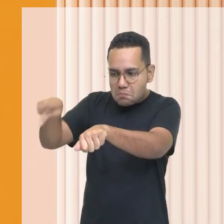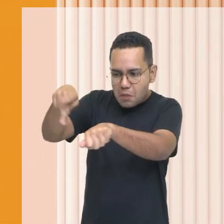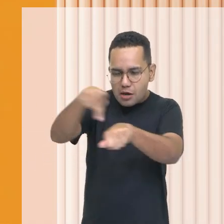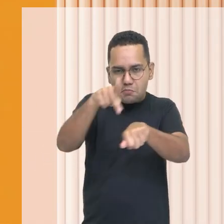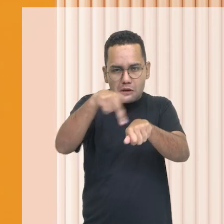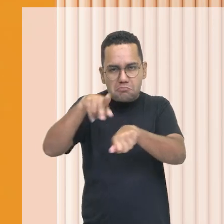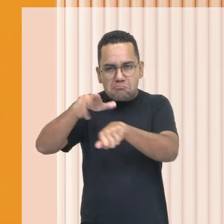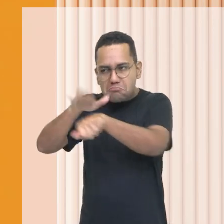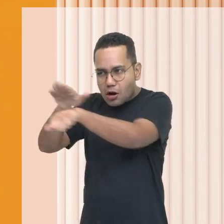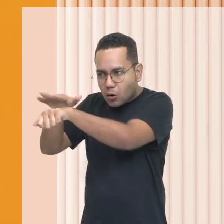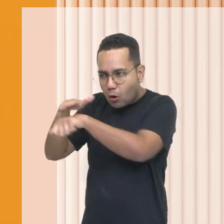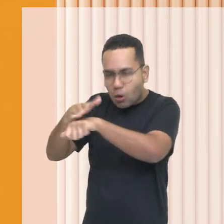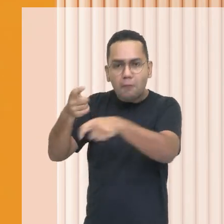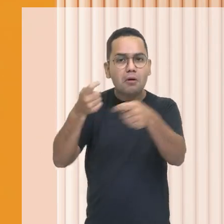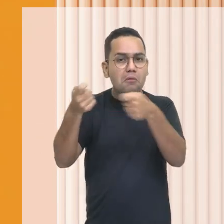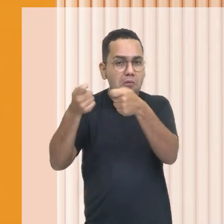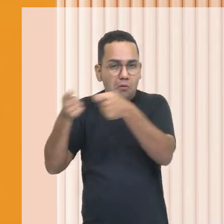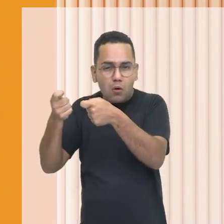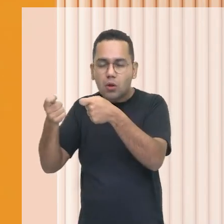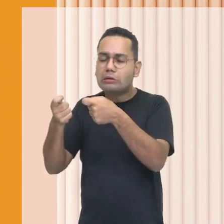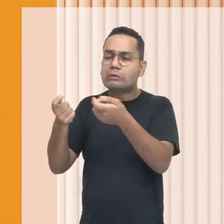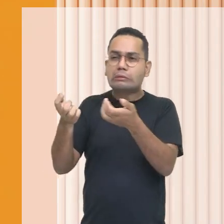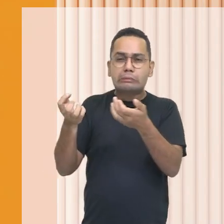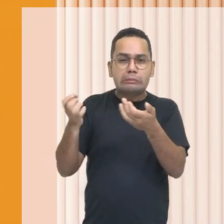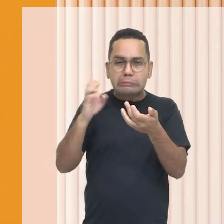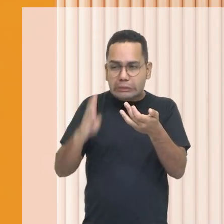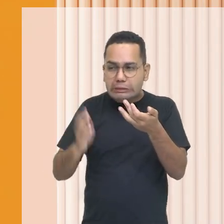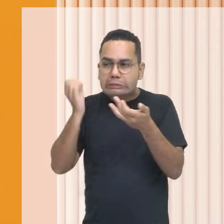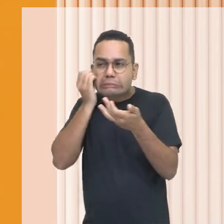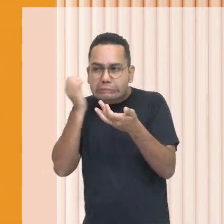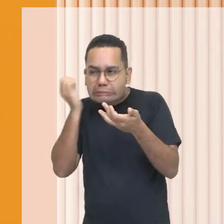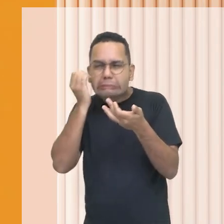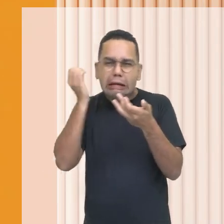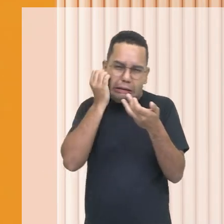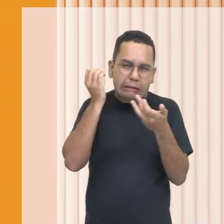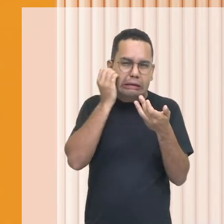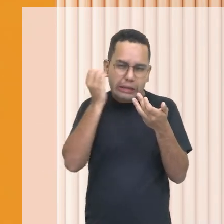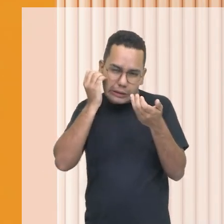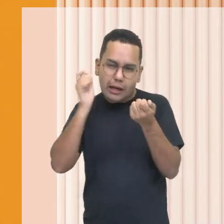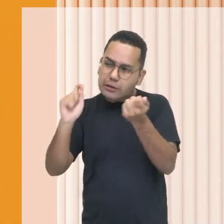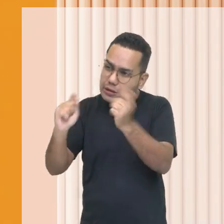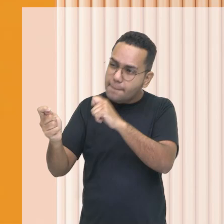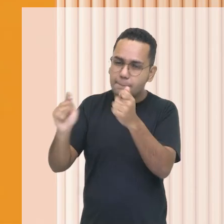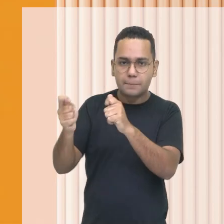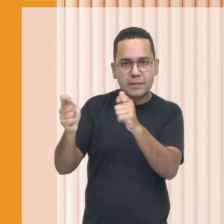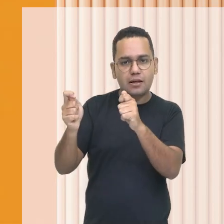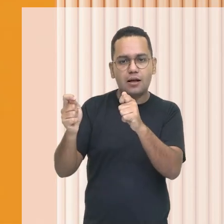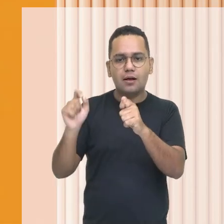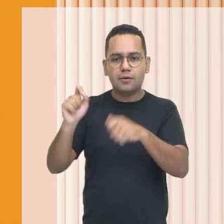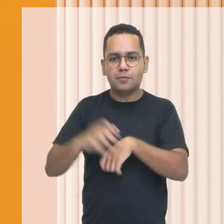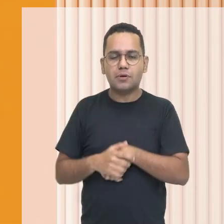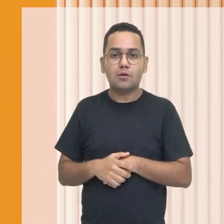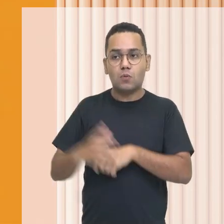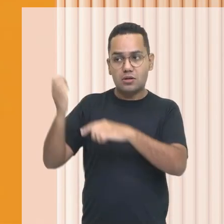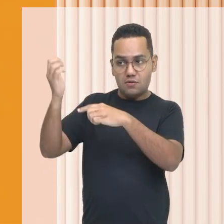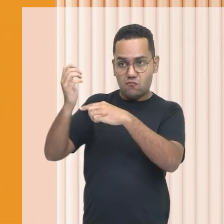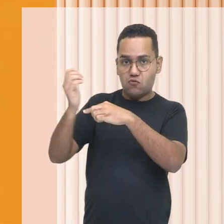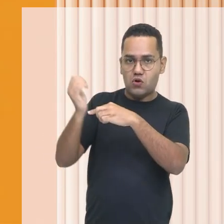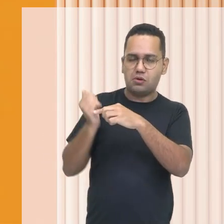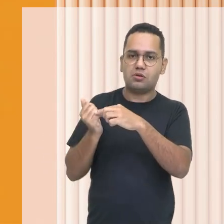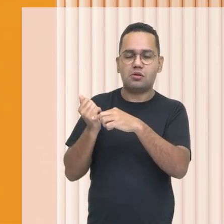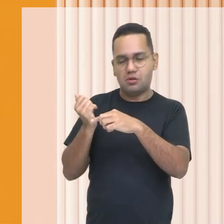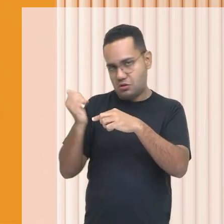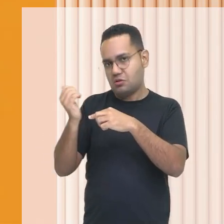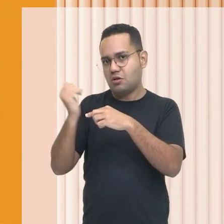né, até hoje tenta se enquadrar, né, com as demandas